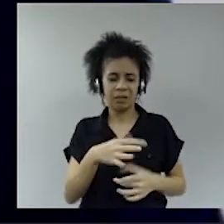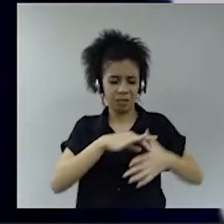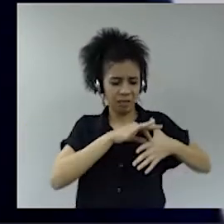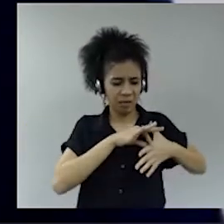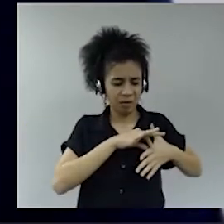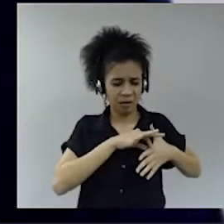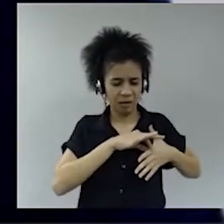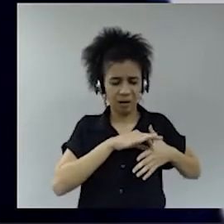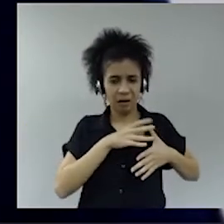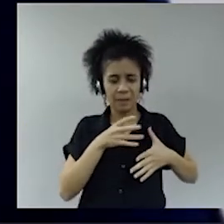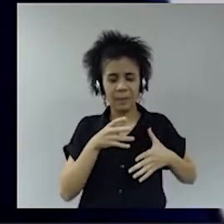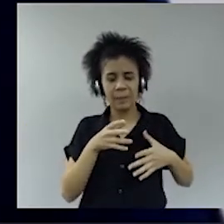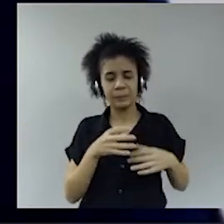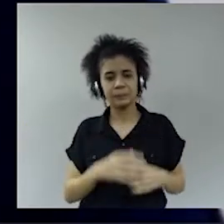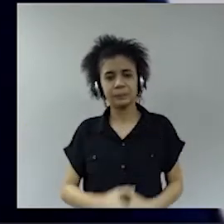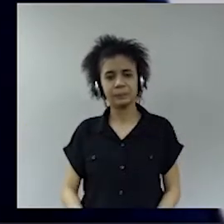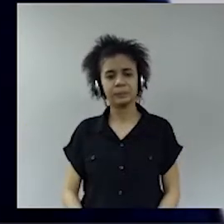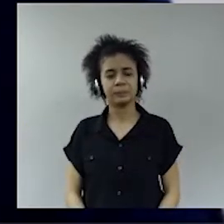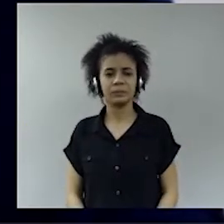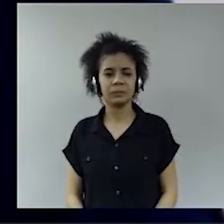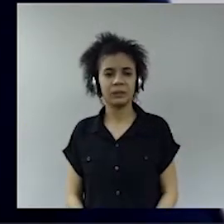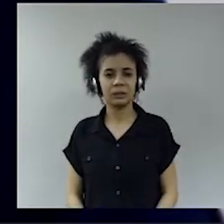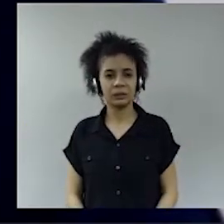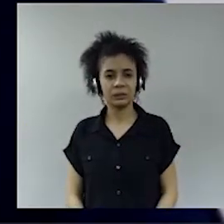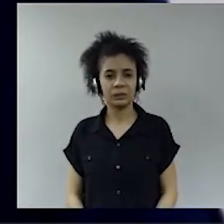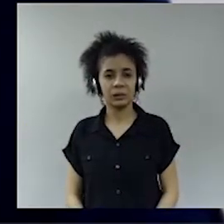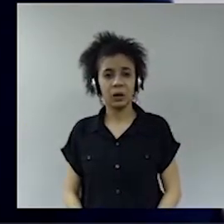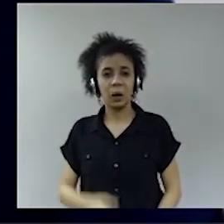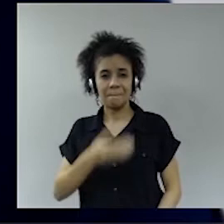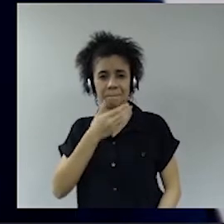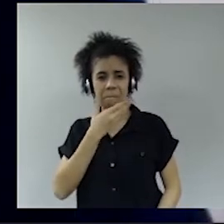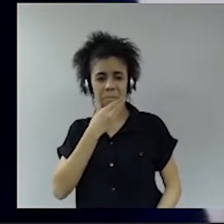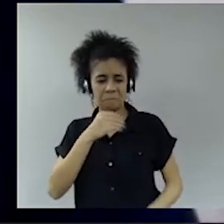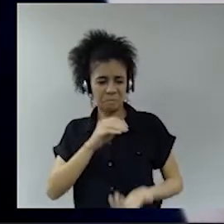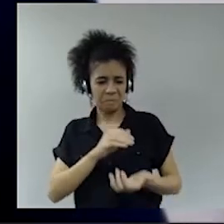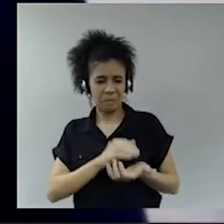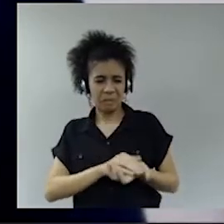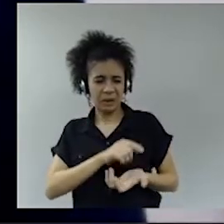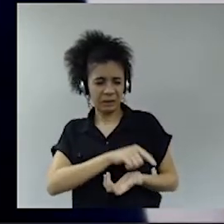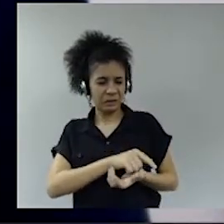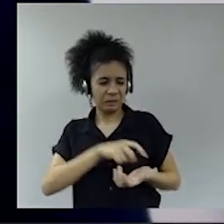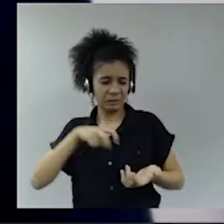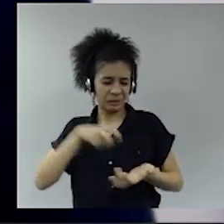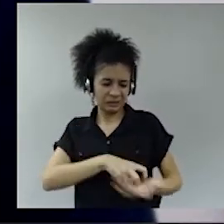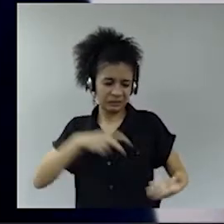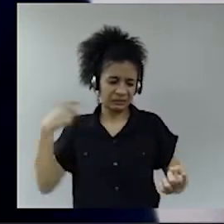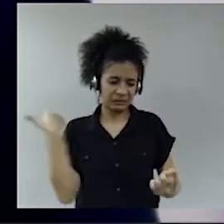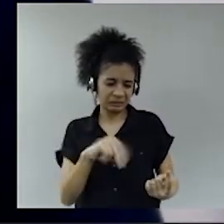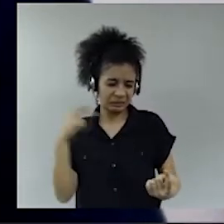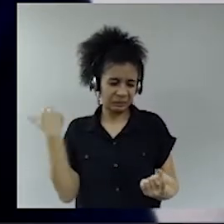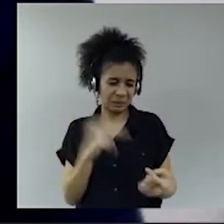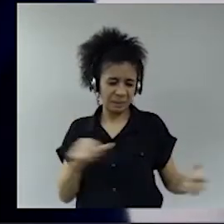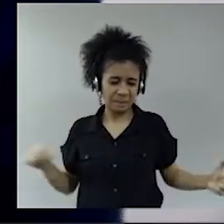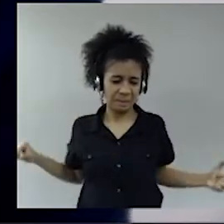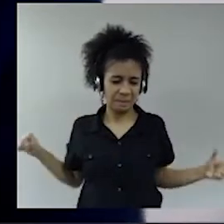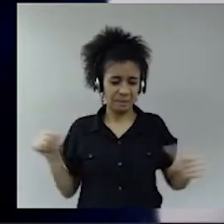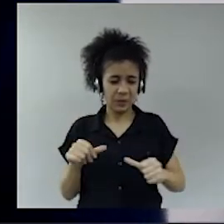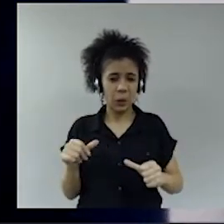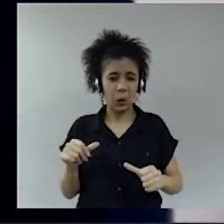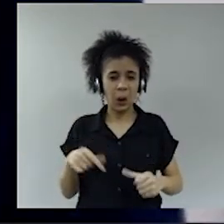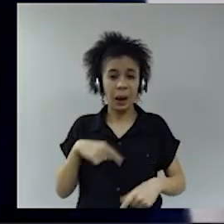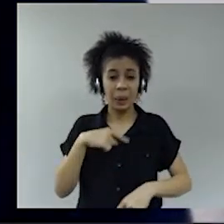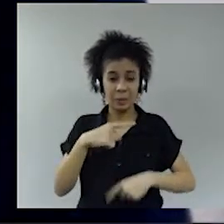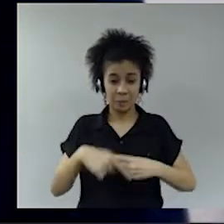levou a castigos dos mais veementes. E depois do